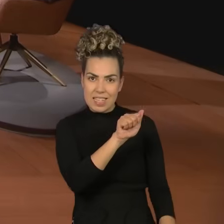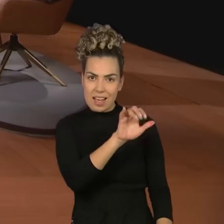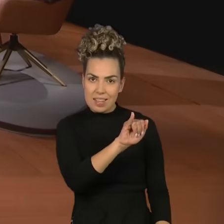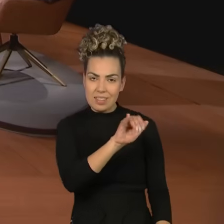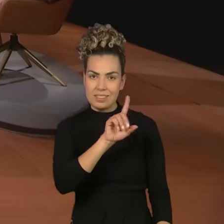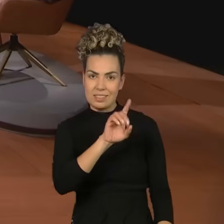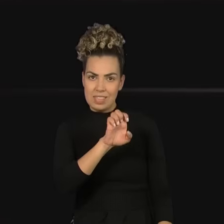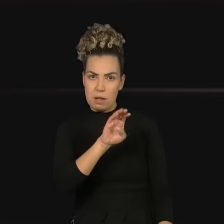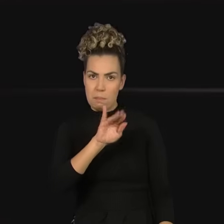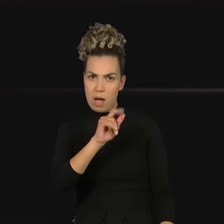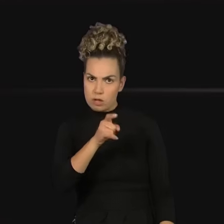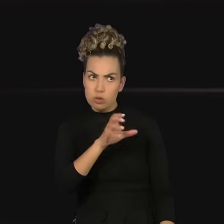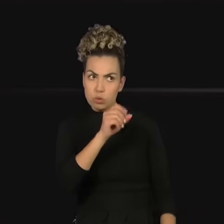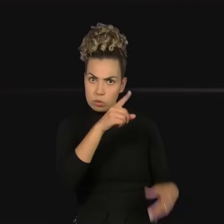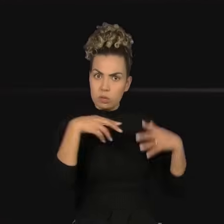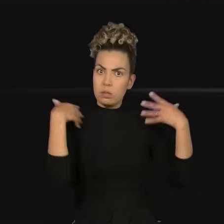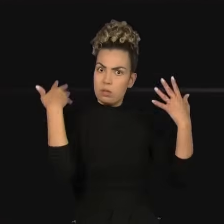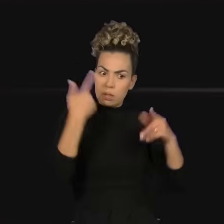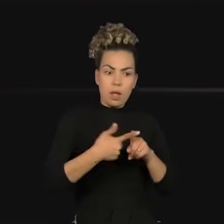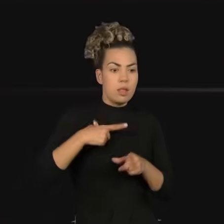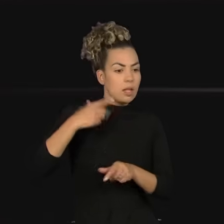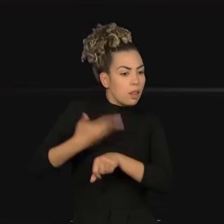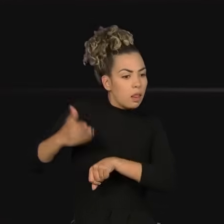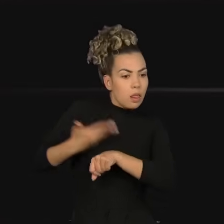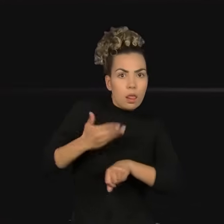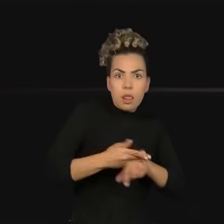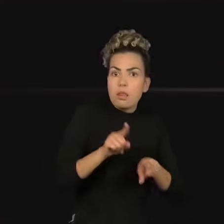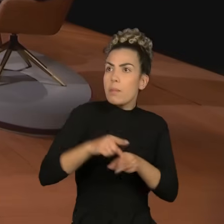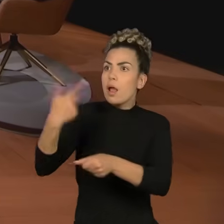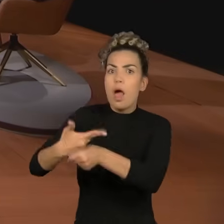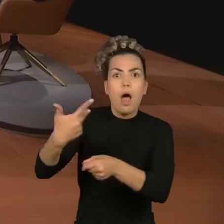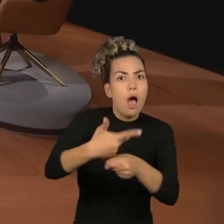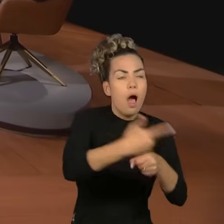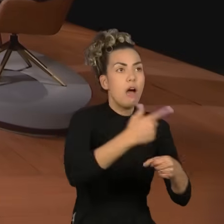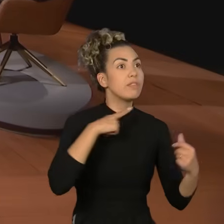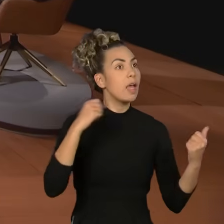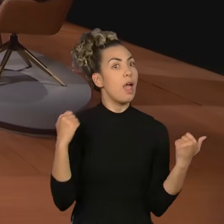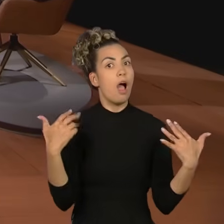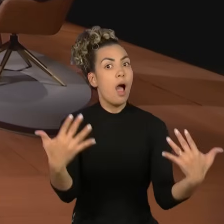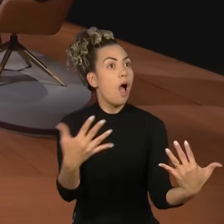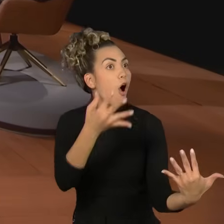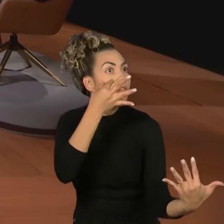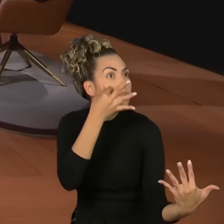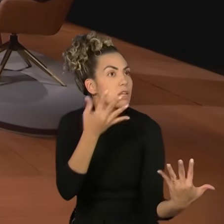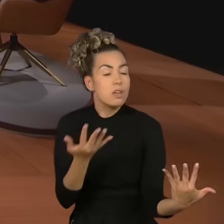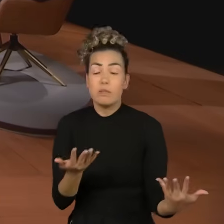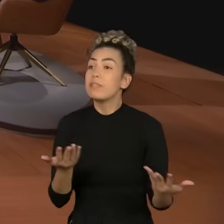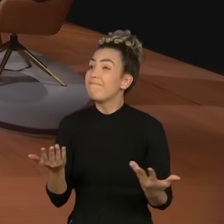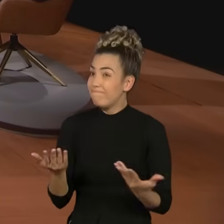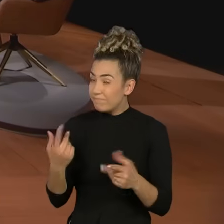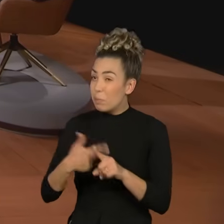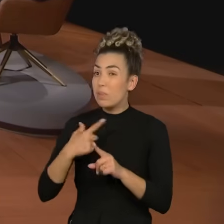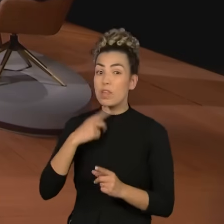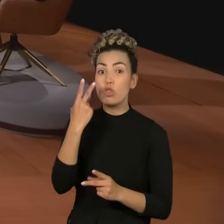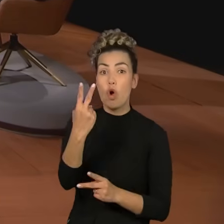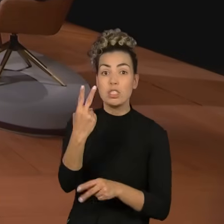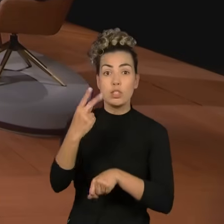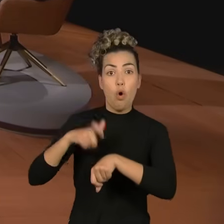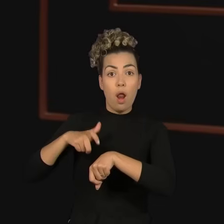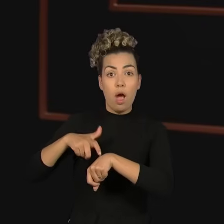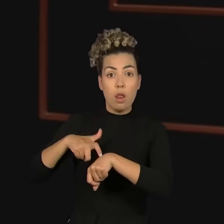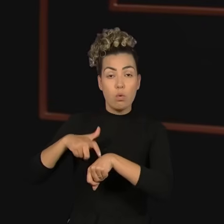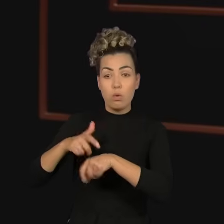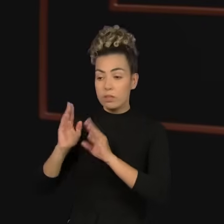Várias gravações com público ao vivo, roteiros e roteiros e roteiros. Eles faziam 2 sessões. Ao vivo, né? Ao vivo.